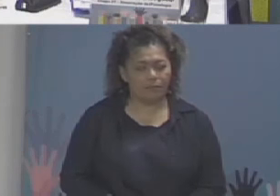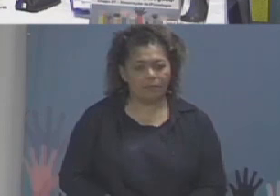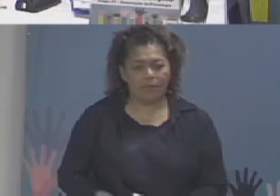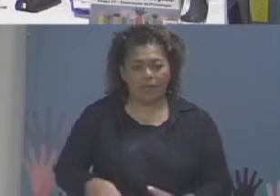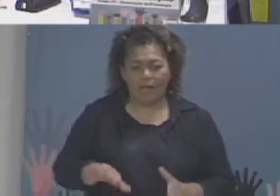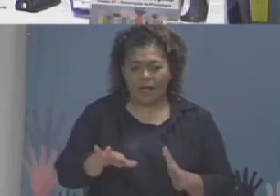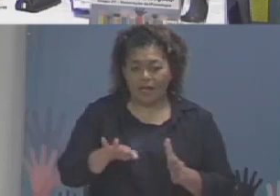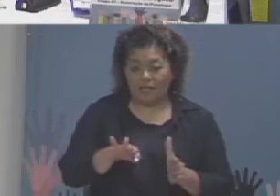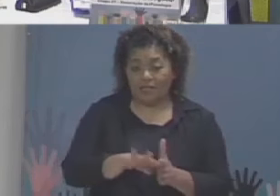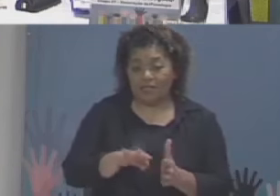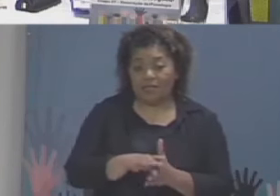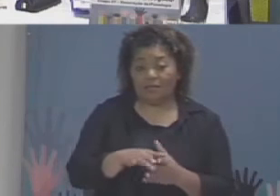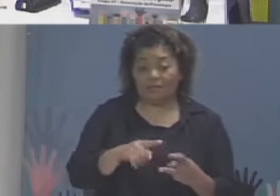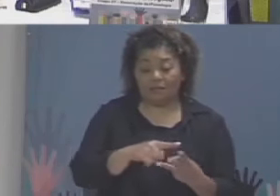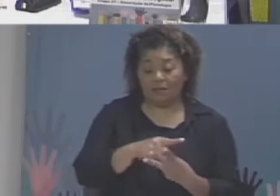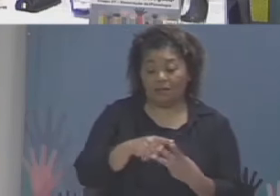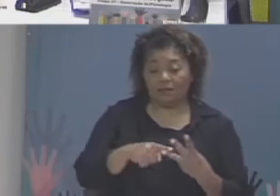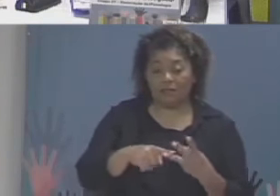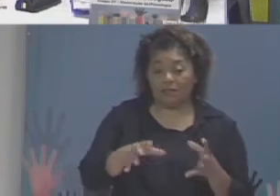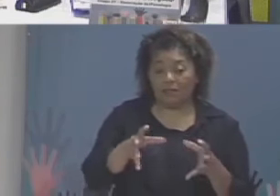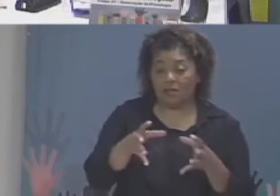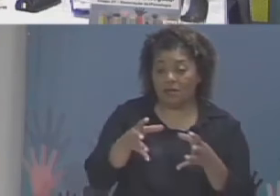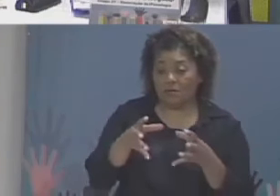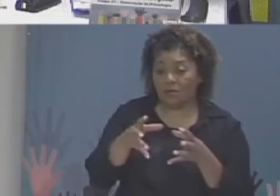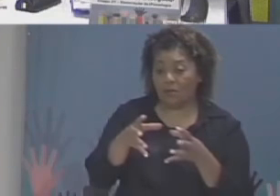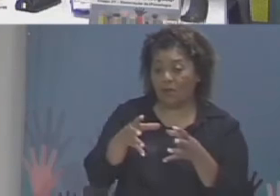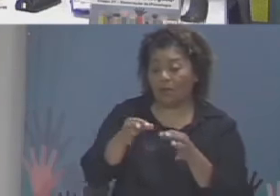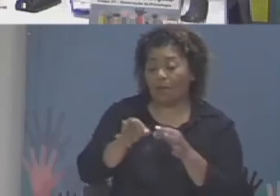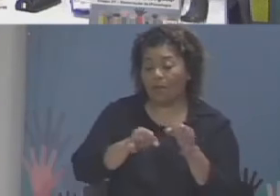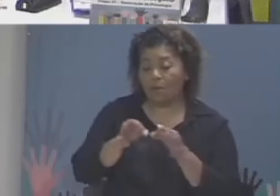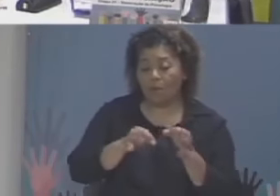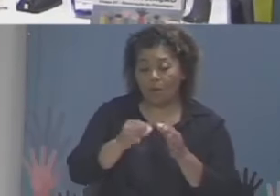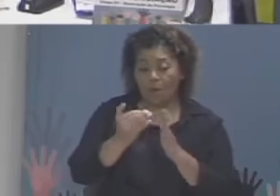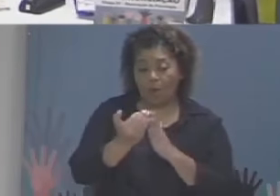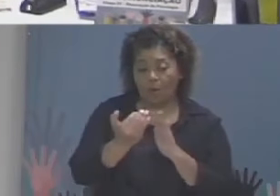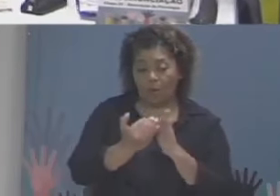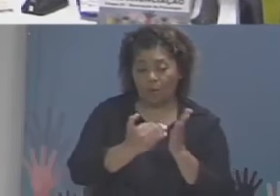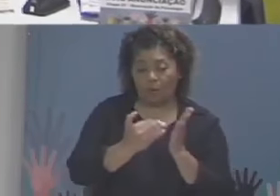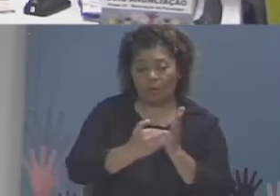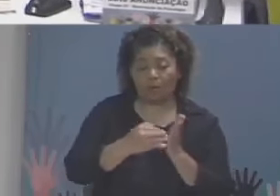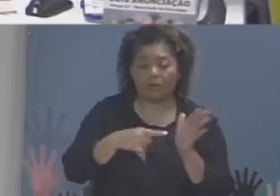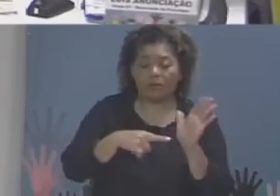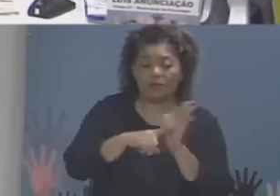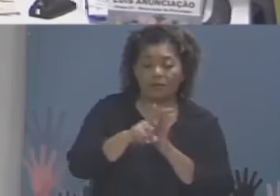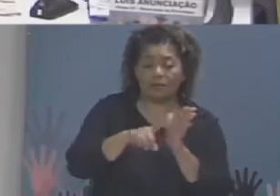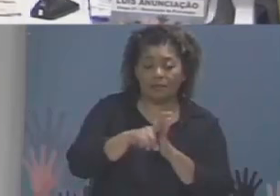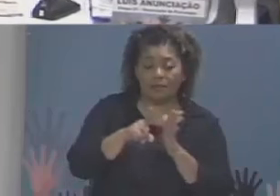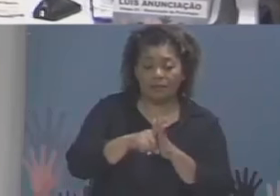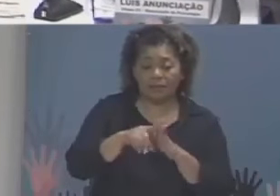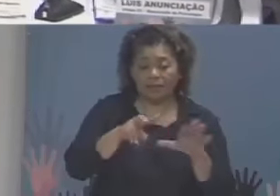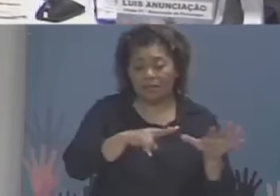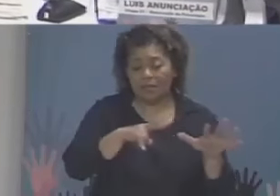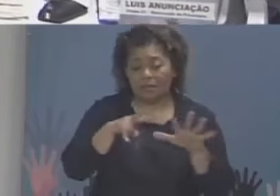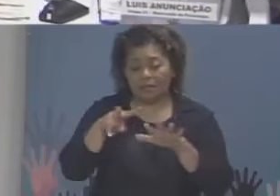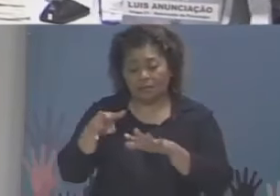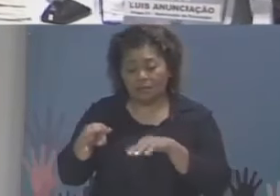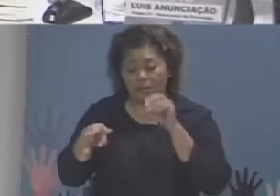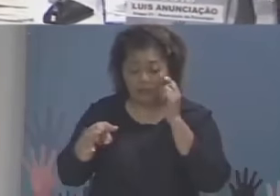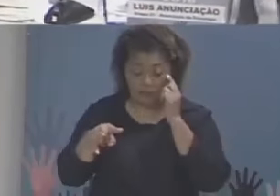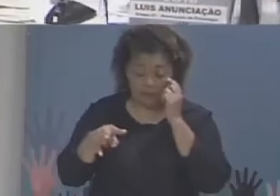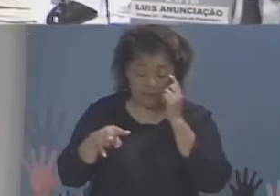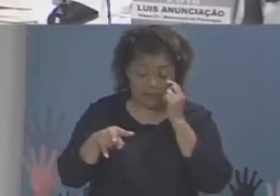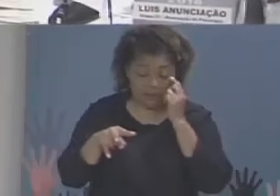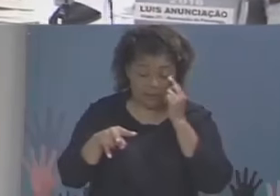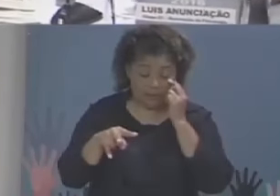Chegamos ao terceiro bloco do nosso debate, que traz as perguntas da categoria. Ao longo das últimas semanas, solicitamos